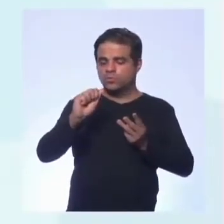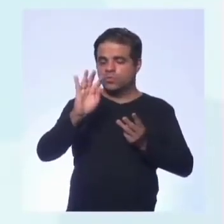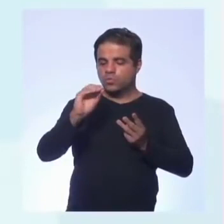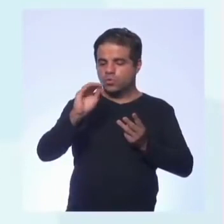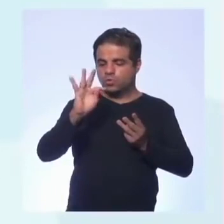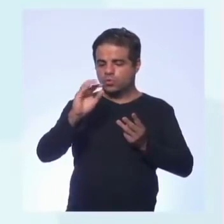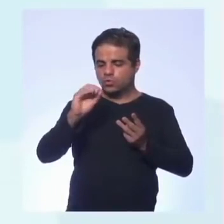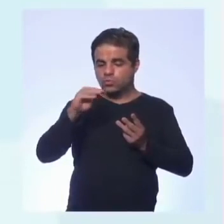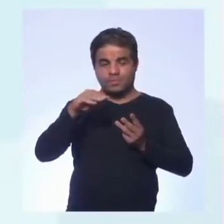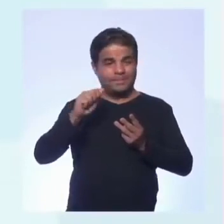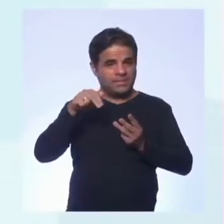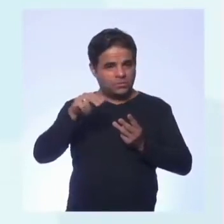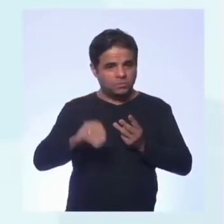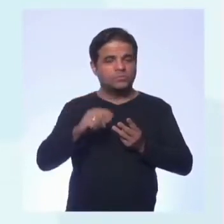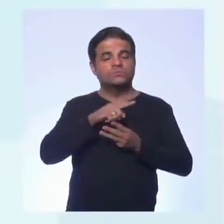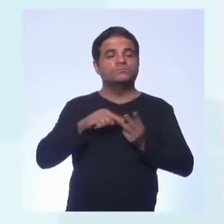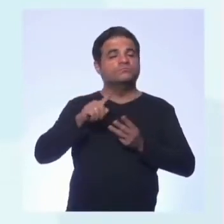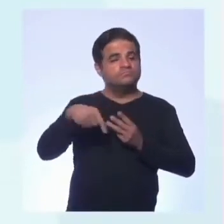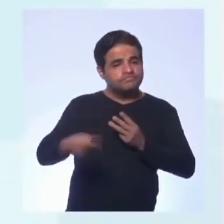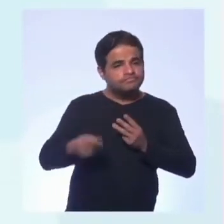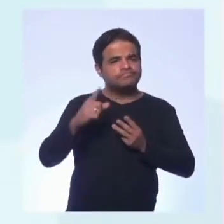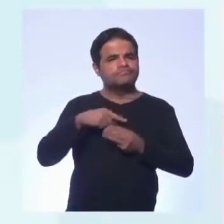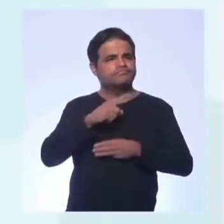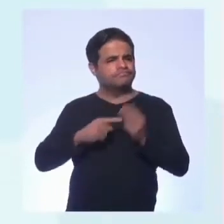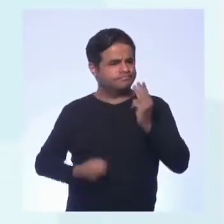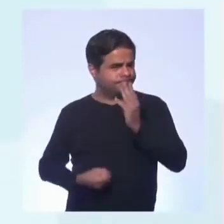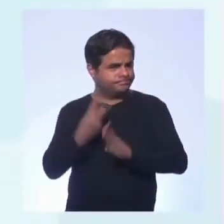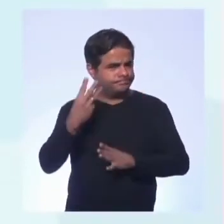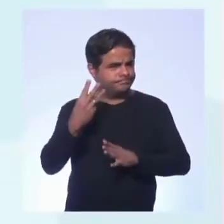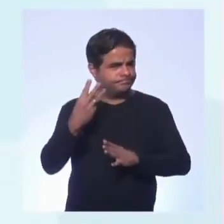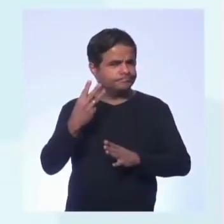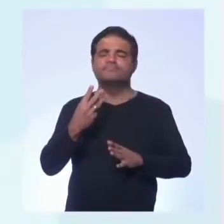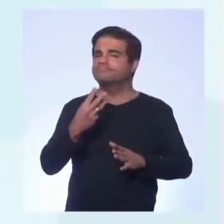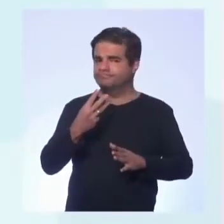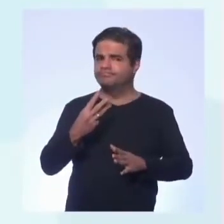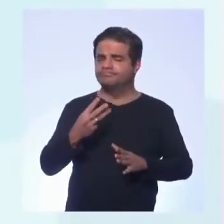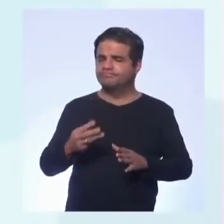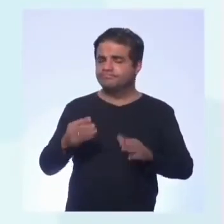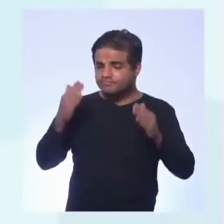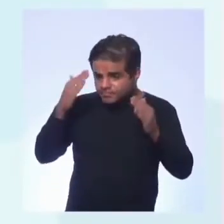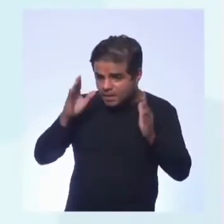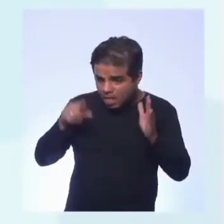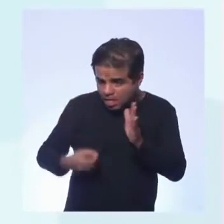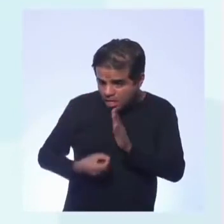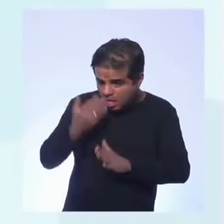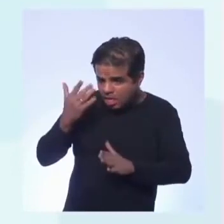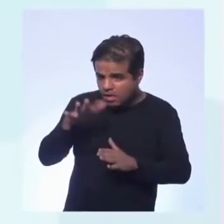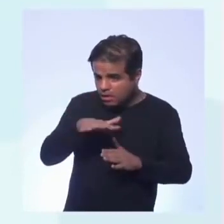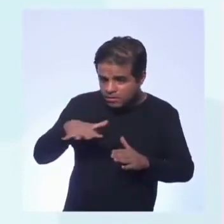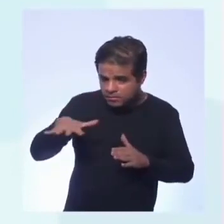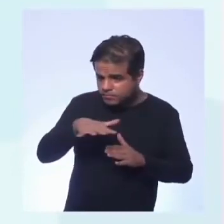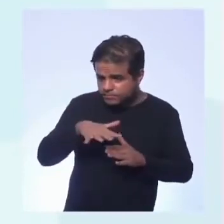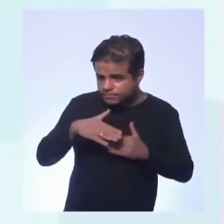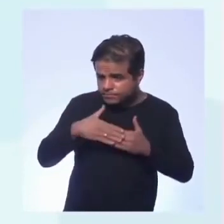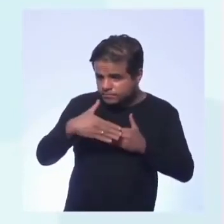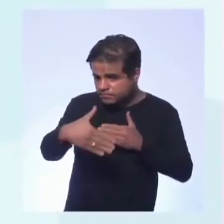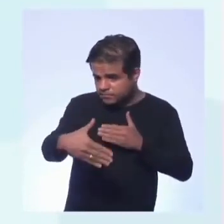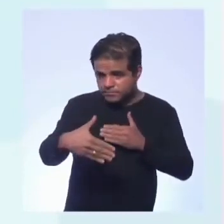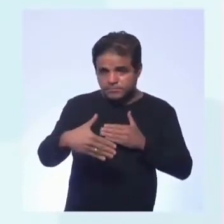Alemanha, e nós teremos aqui a Tríplice Entente, que é formada aí